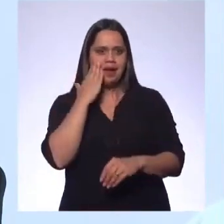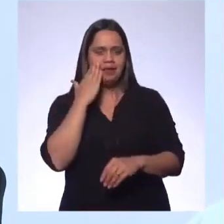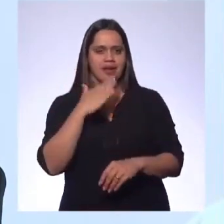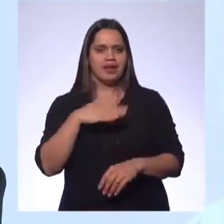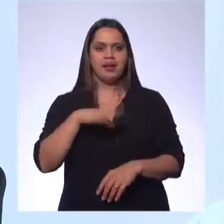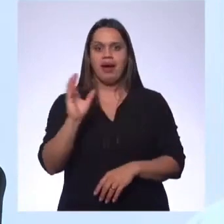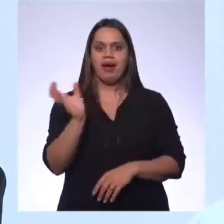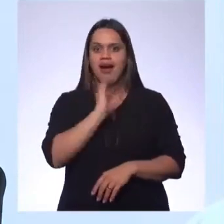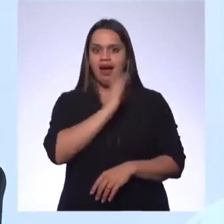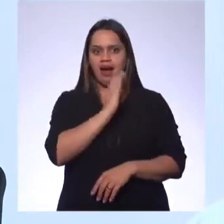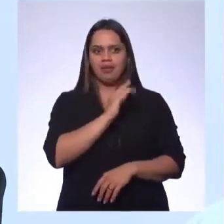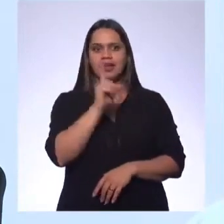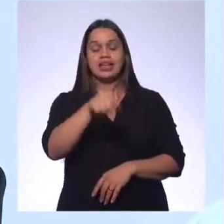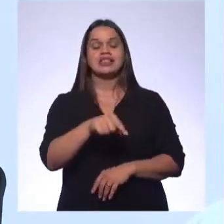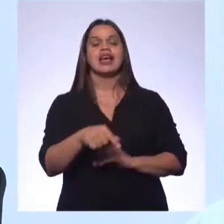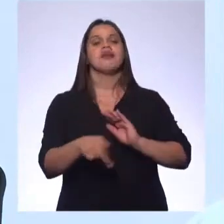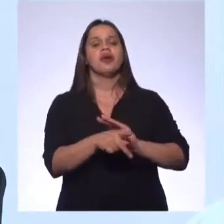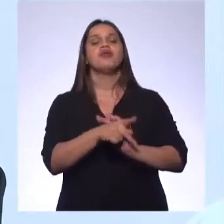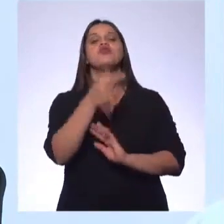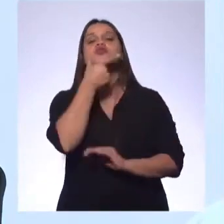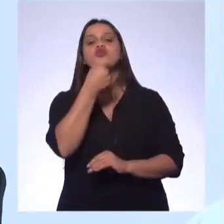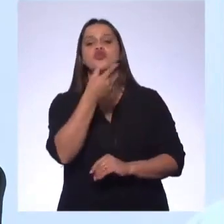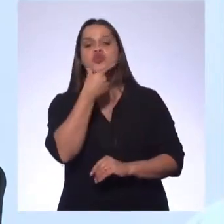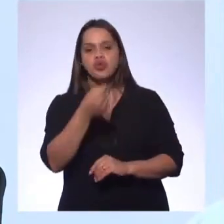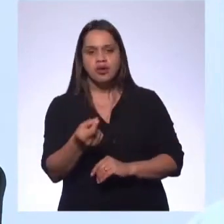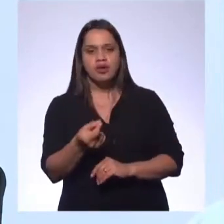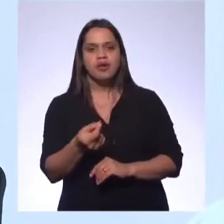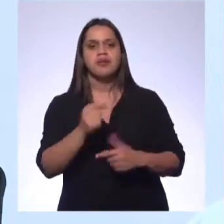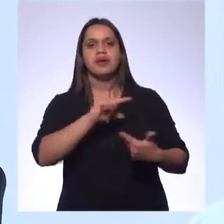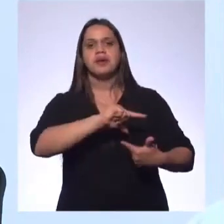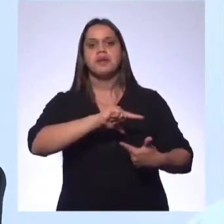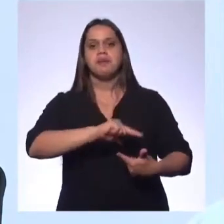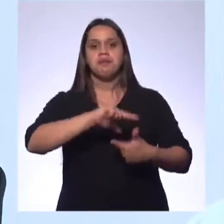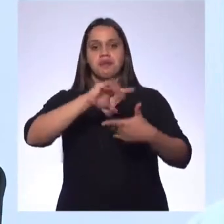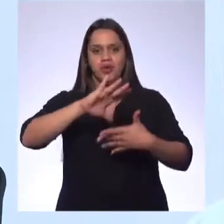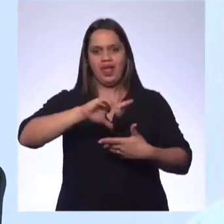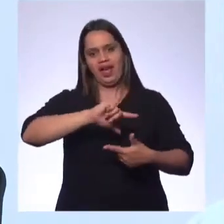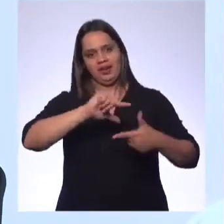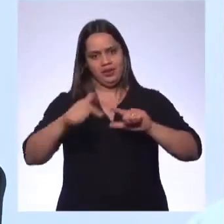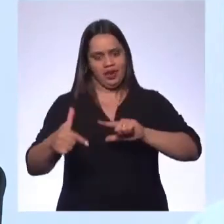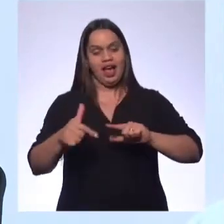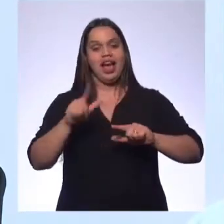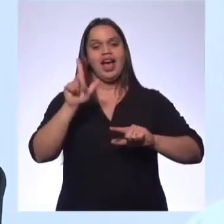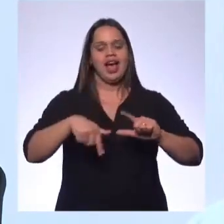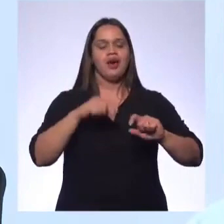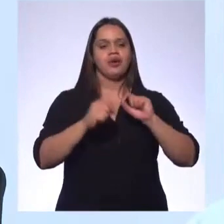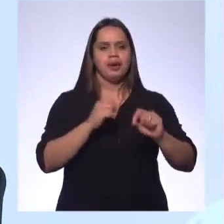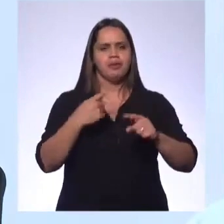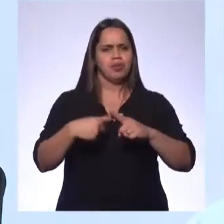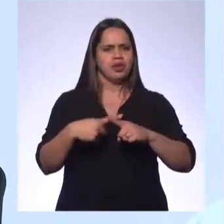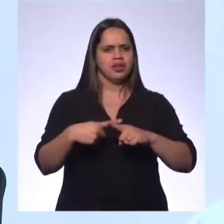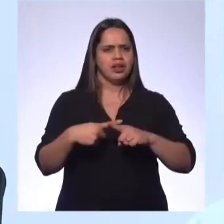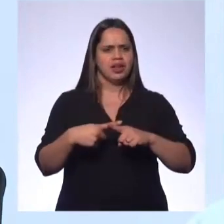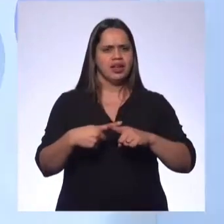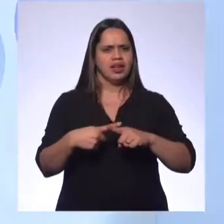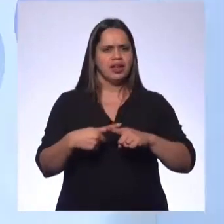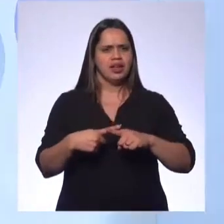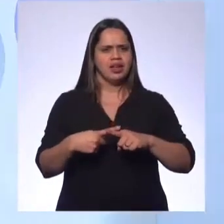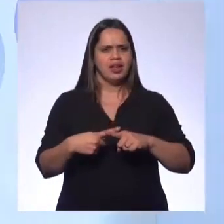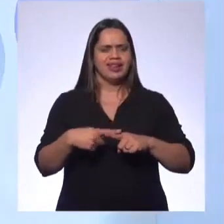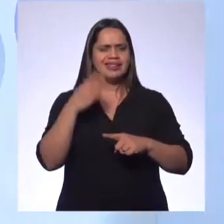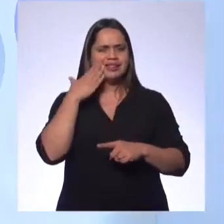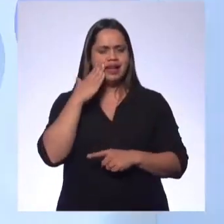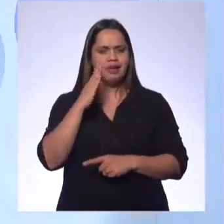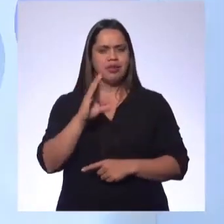mais ágil. Então, esse aí é o moderno, né, professora? Estamos o moderno, porque o contemporâneo ele está um pouquinho além. Ele está, porque